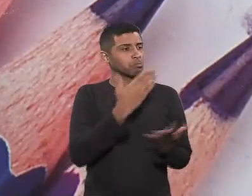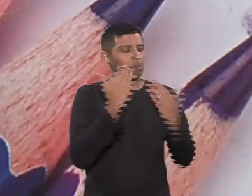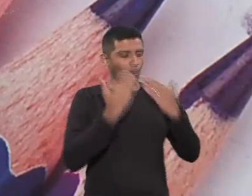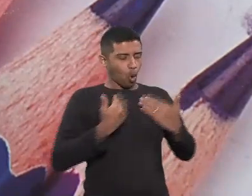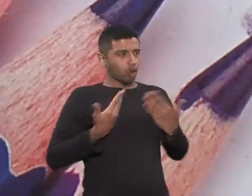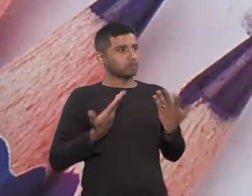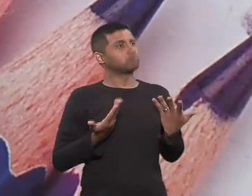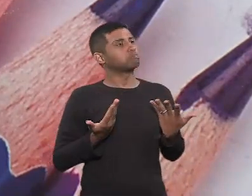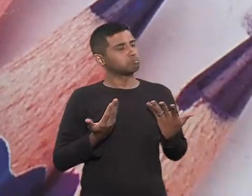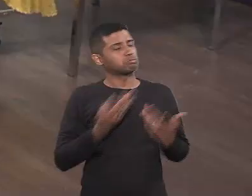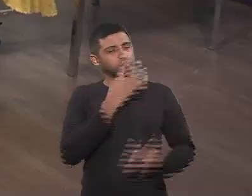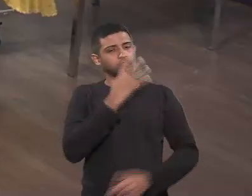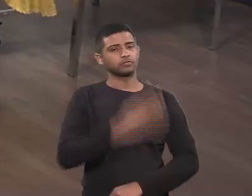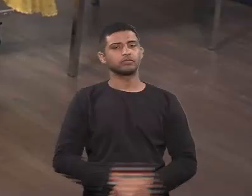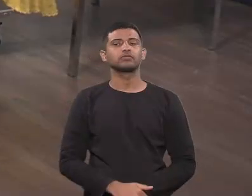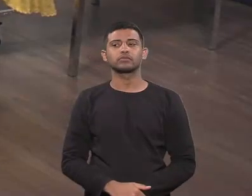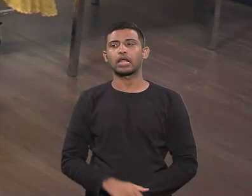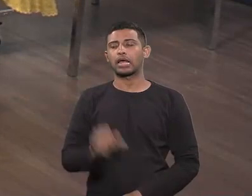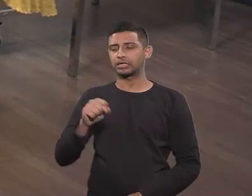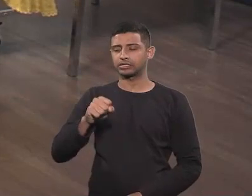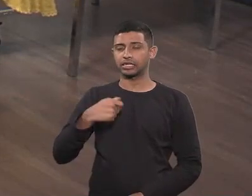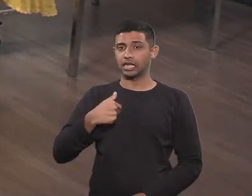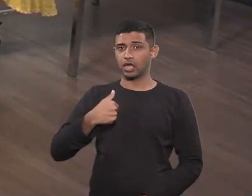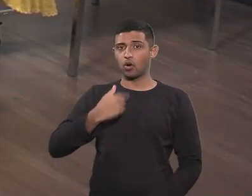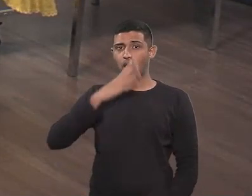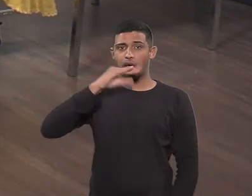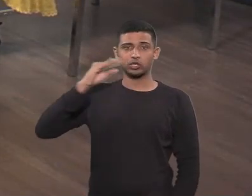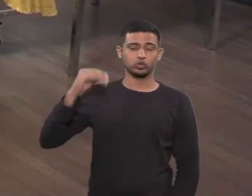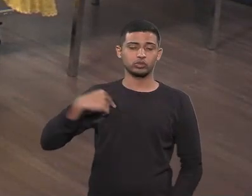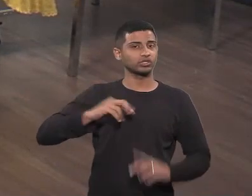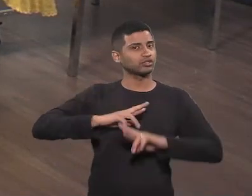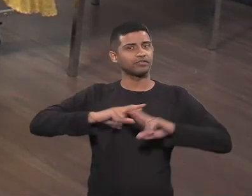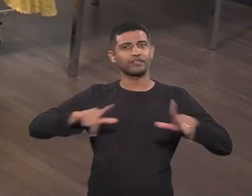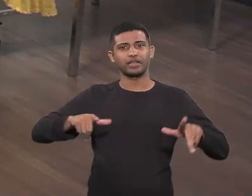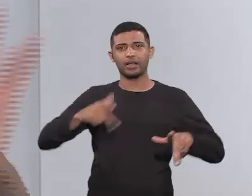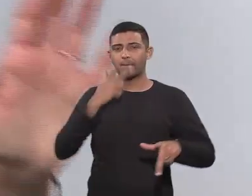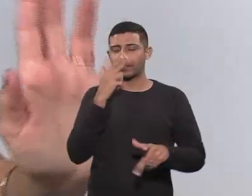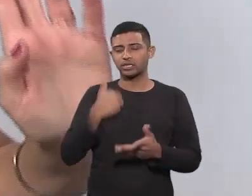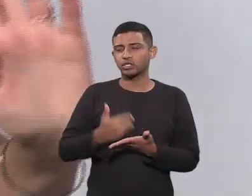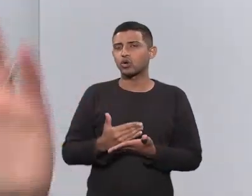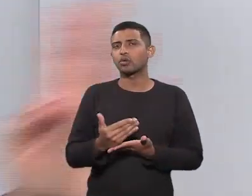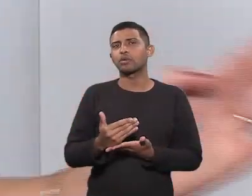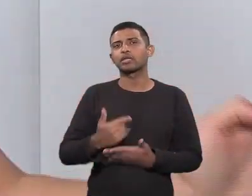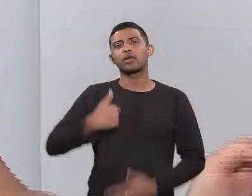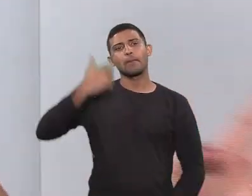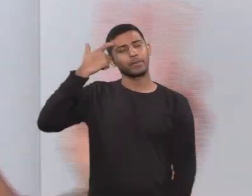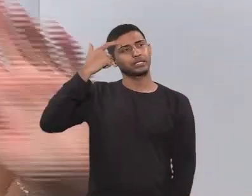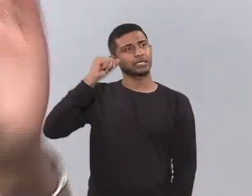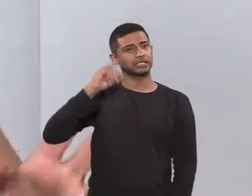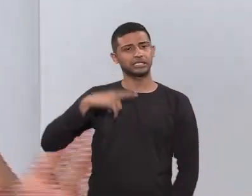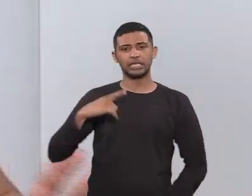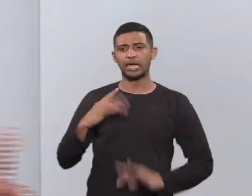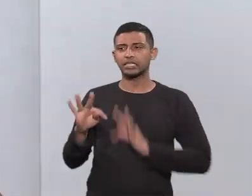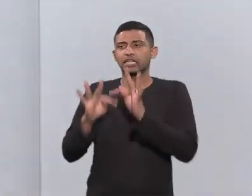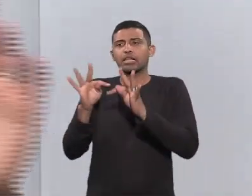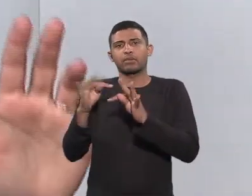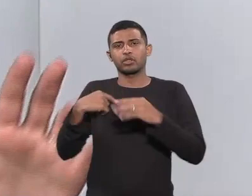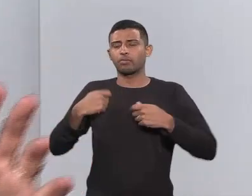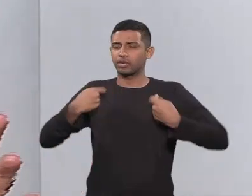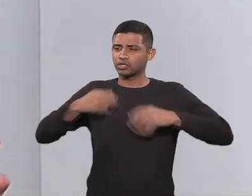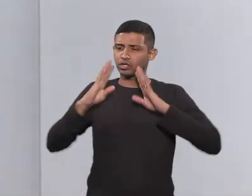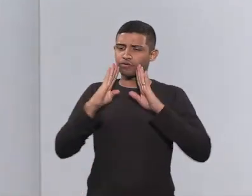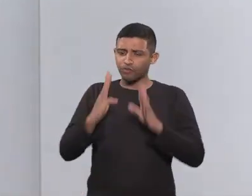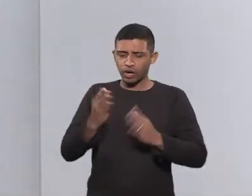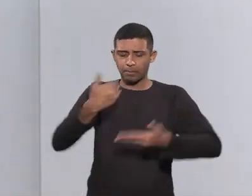Eu acho que, pro meu caso, adulta, foi diferente. Eu meio que parti do princípio de que, bom, eu tenho um tratamento, então eu tenho que seguir atrás